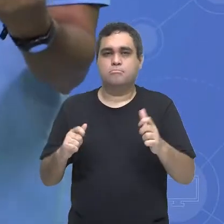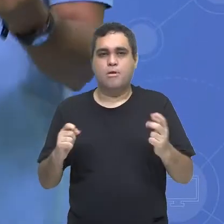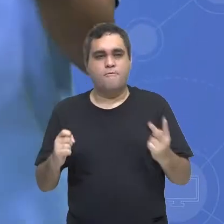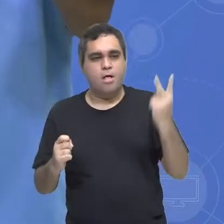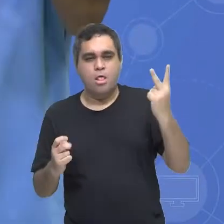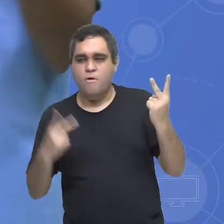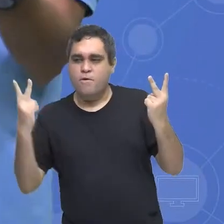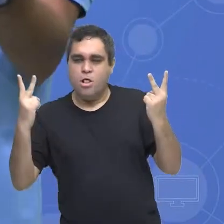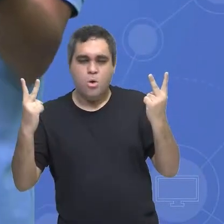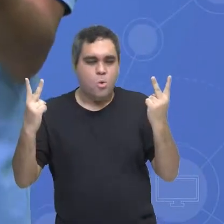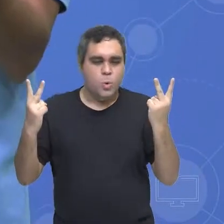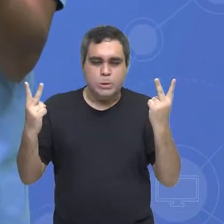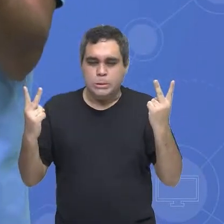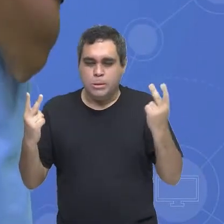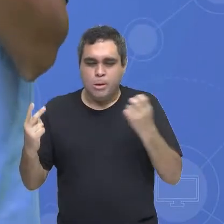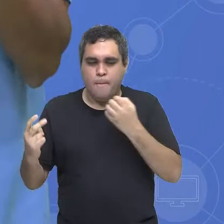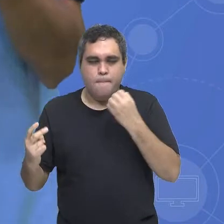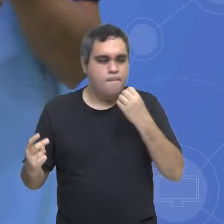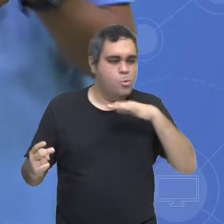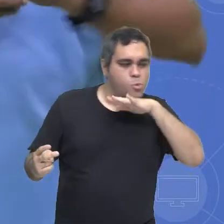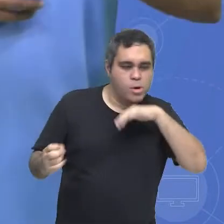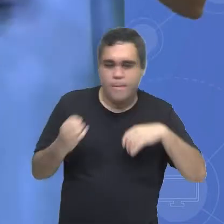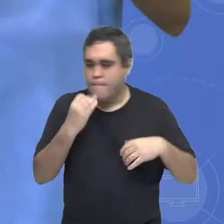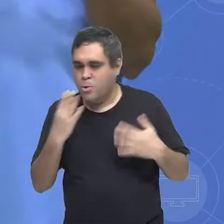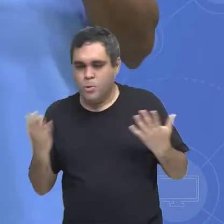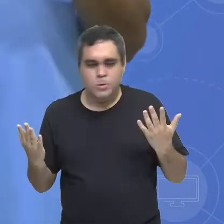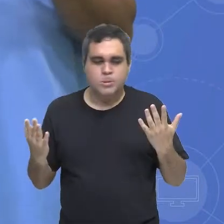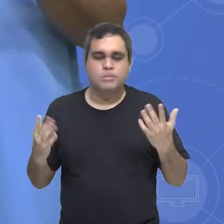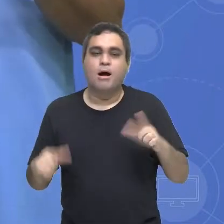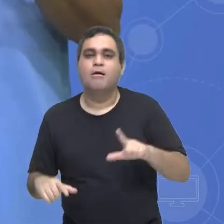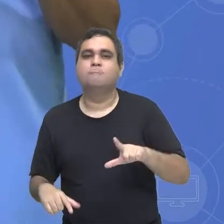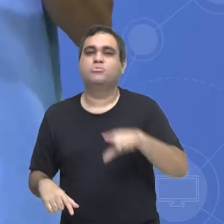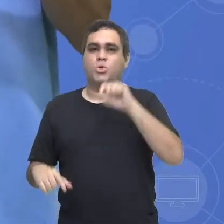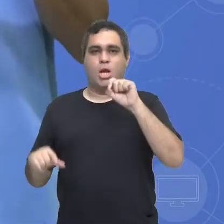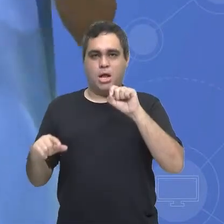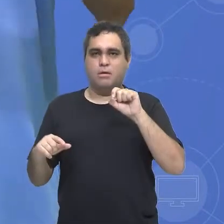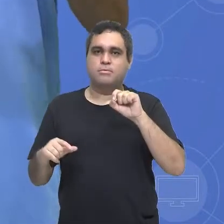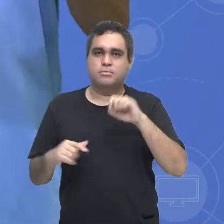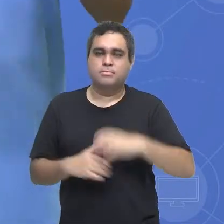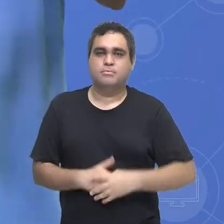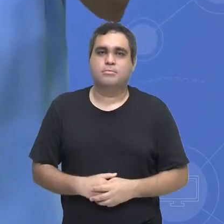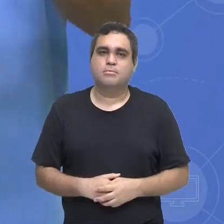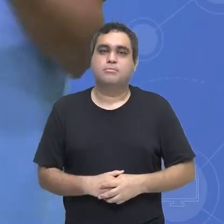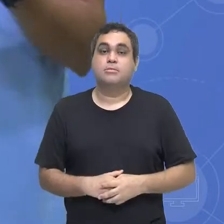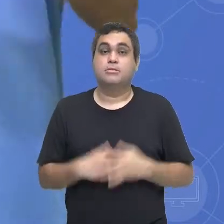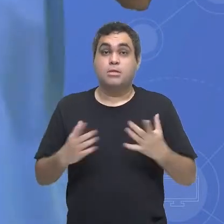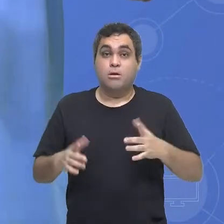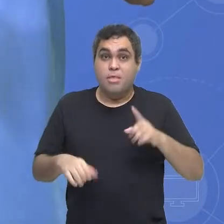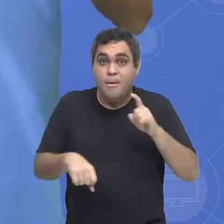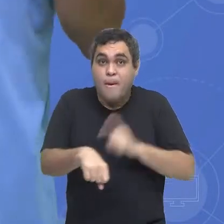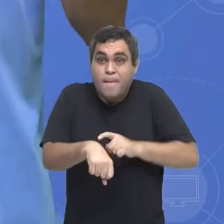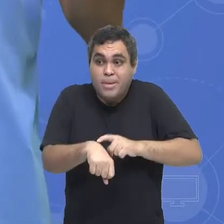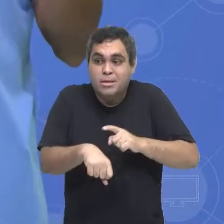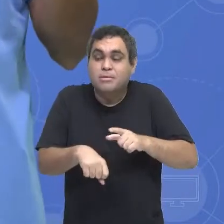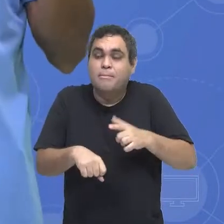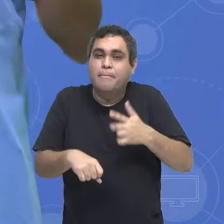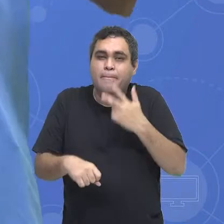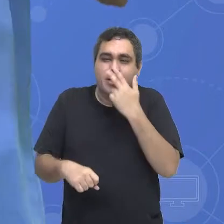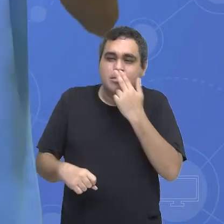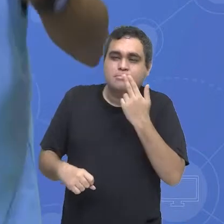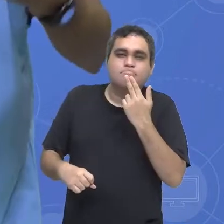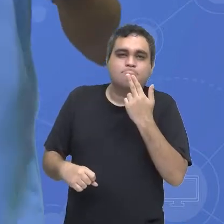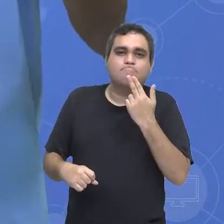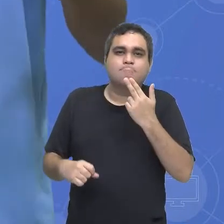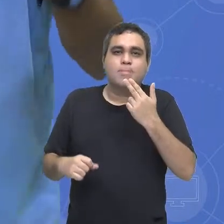e os contras e vou fazer a minha escolha. Ou seja, eu vou escolher aquela que para mim naquele momento parece ter o